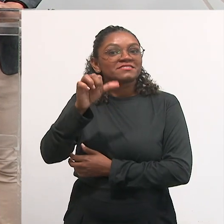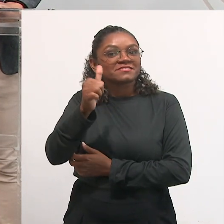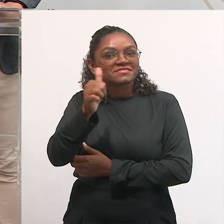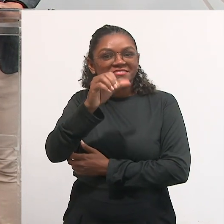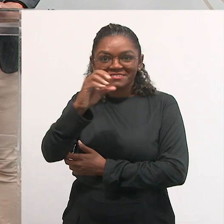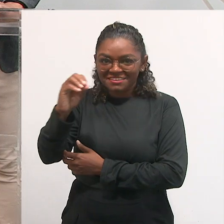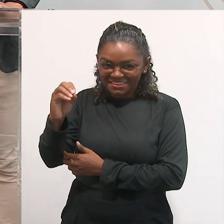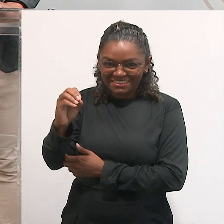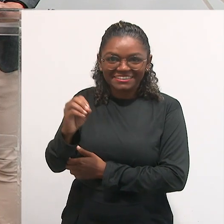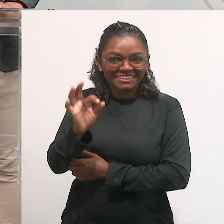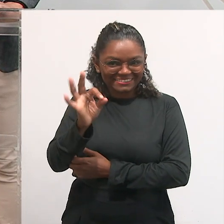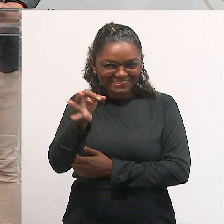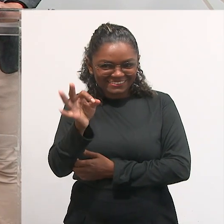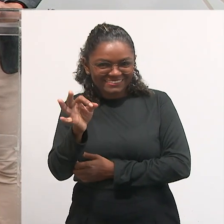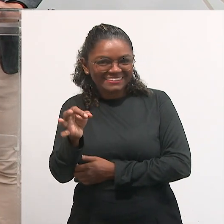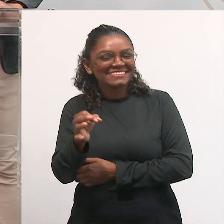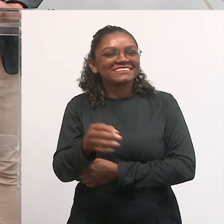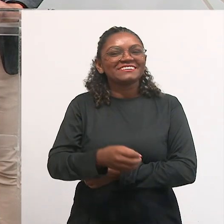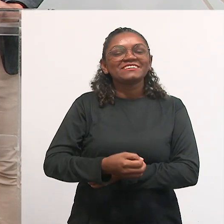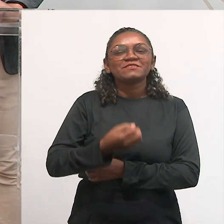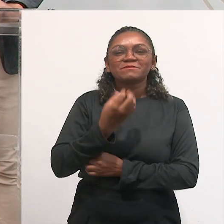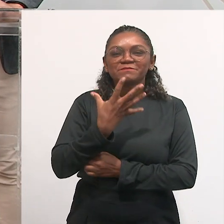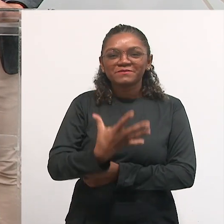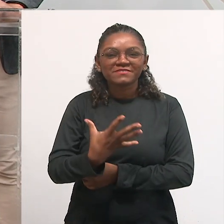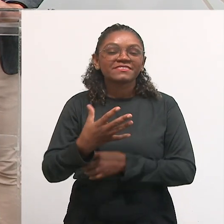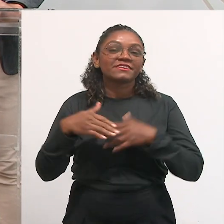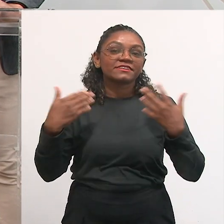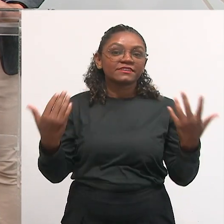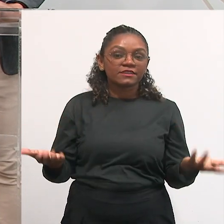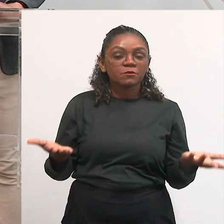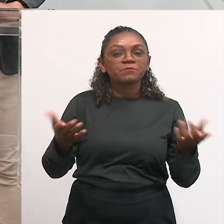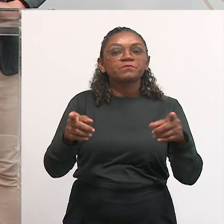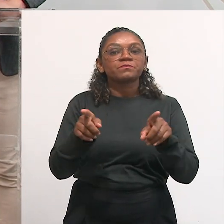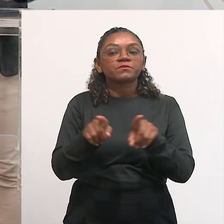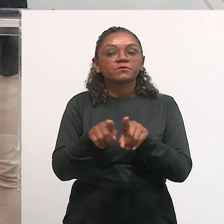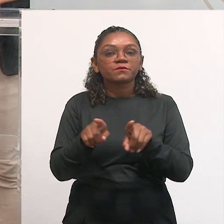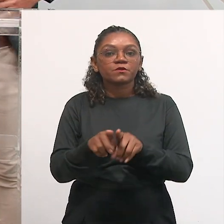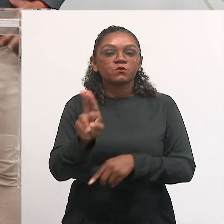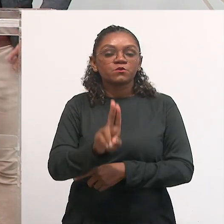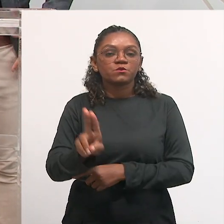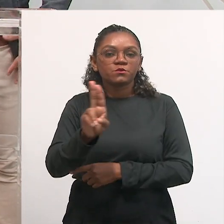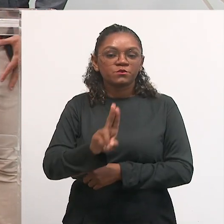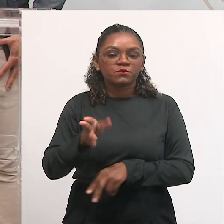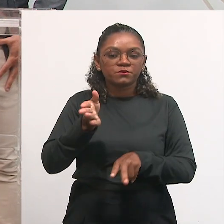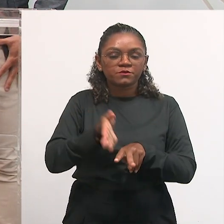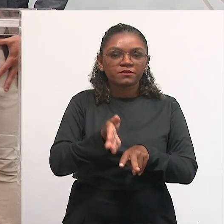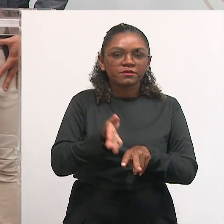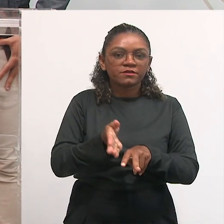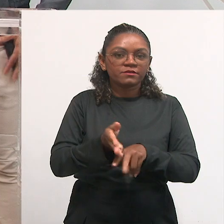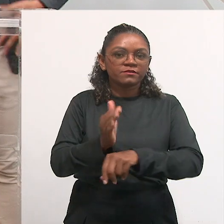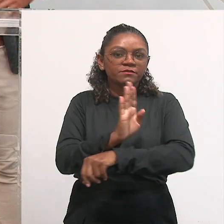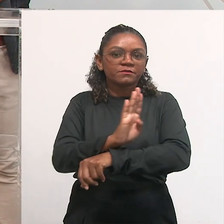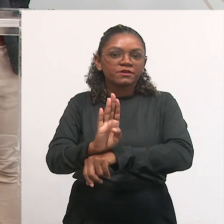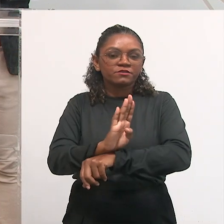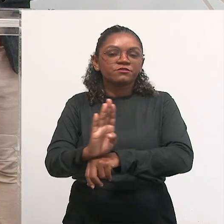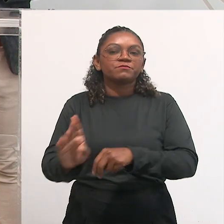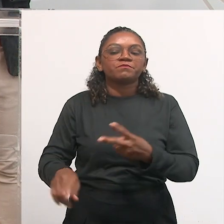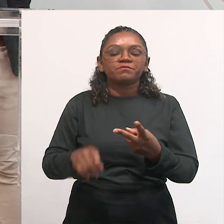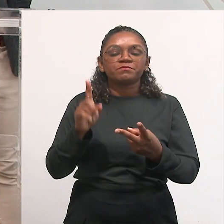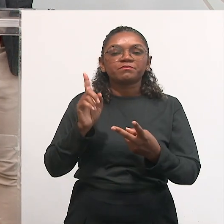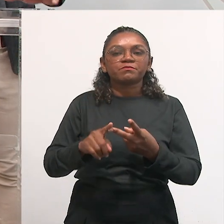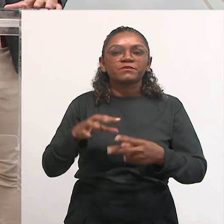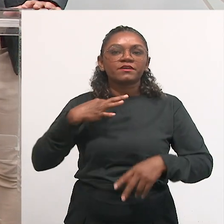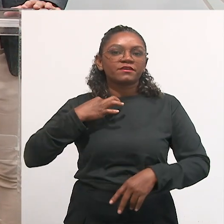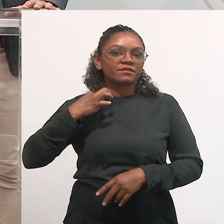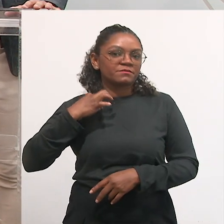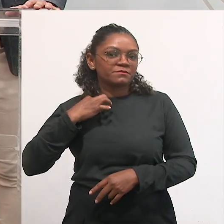DJ? Valeu, gente. Olha só, além disso, né, estou usando aqui uma calça na cor bege hoje, uma camisa na